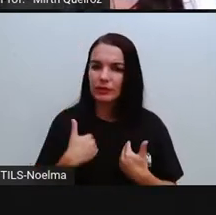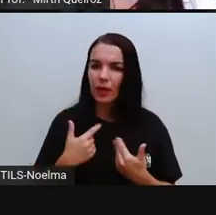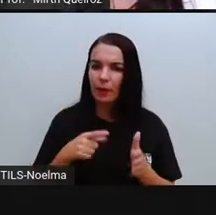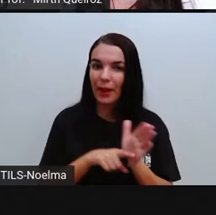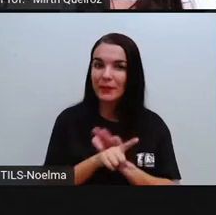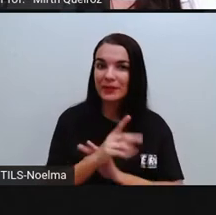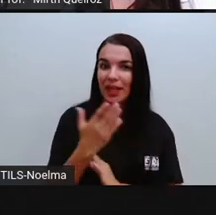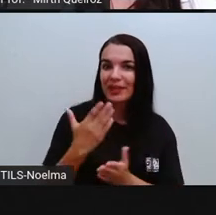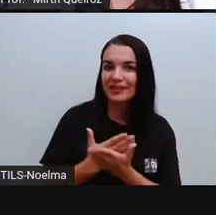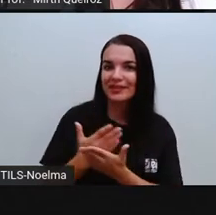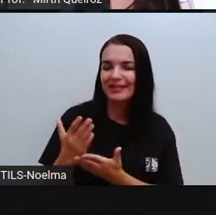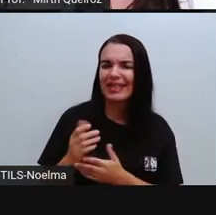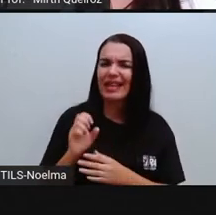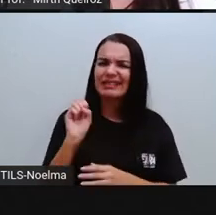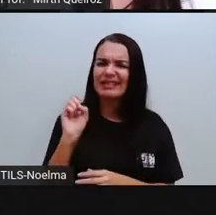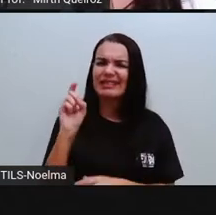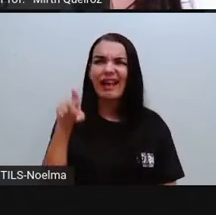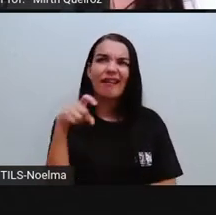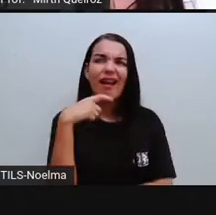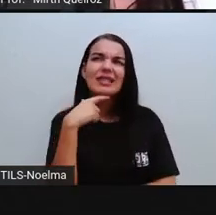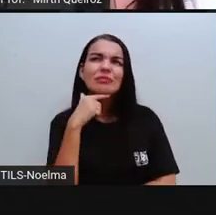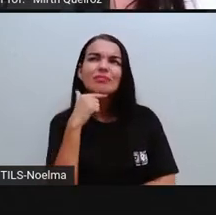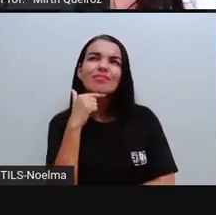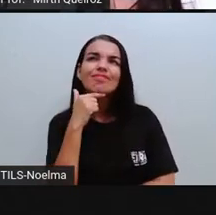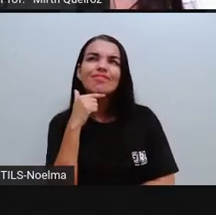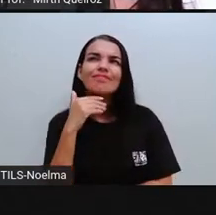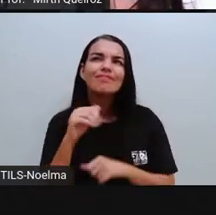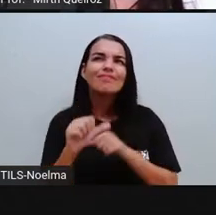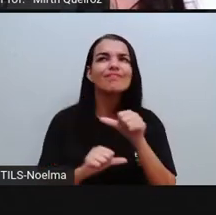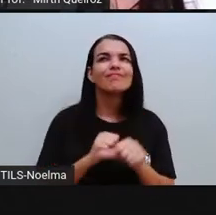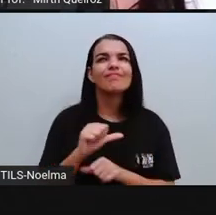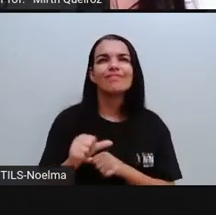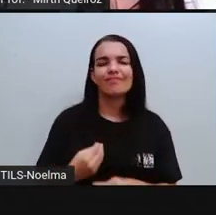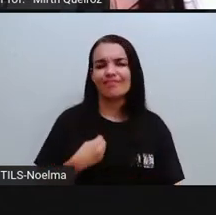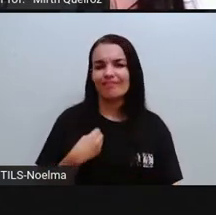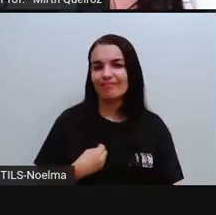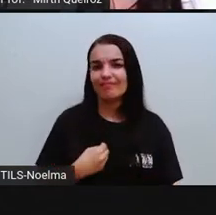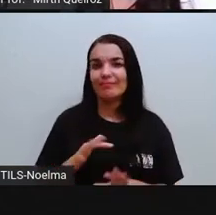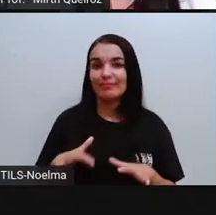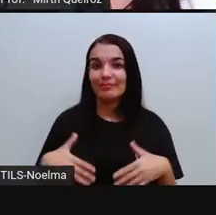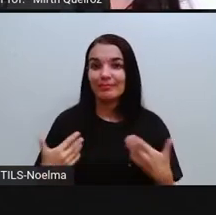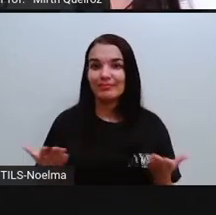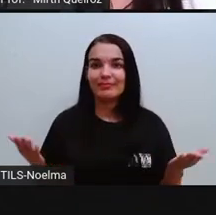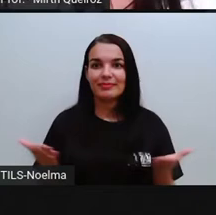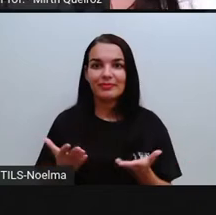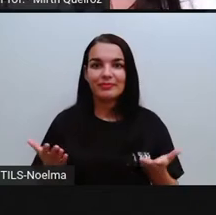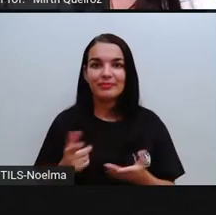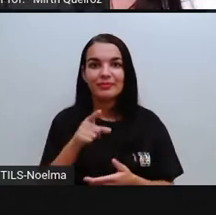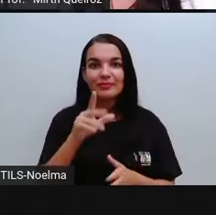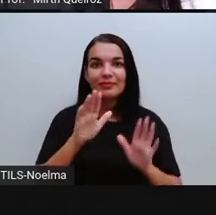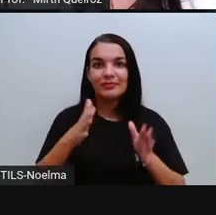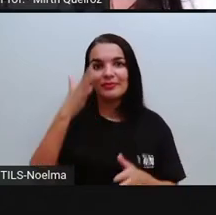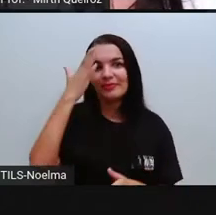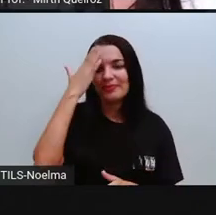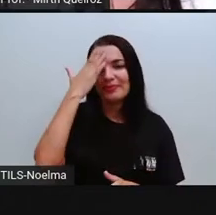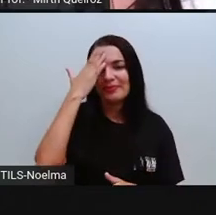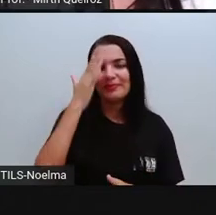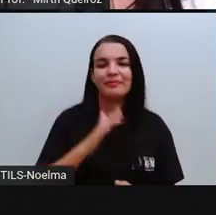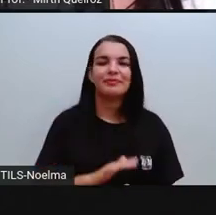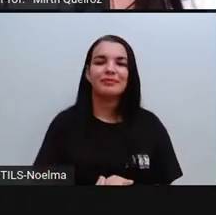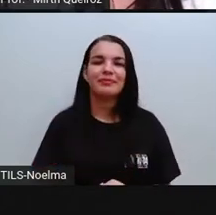no início da aula, será se a arte transforma a vida das pessoas? E agora eu pergunto, quando é? Vocês já sabem que transformam,